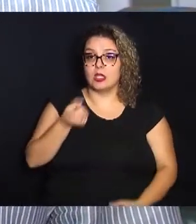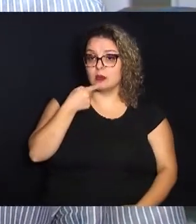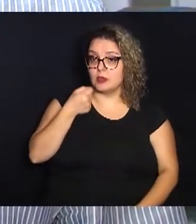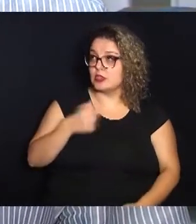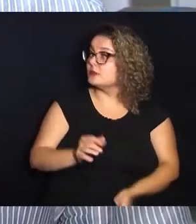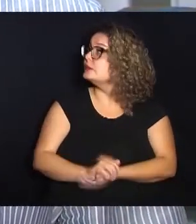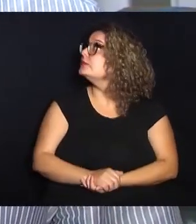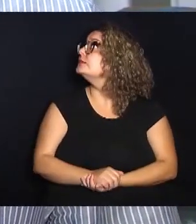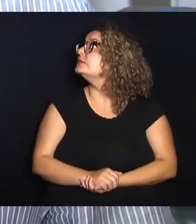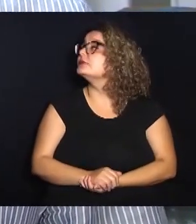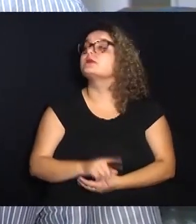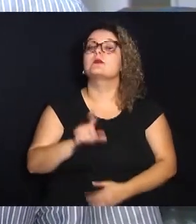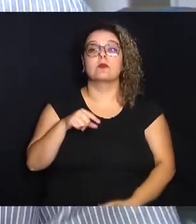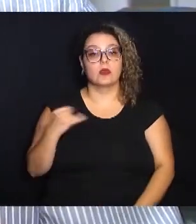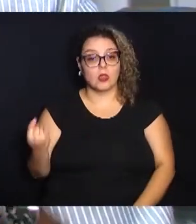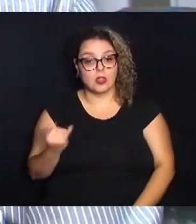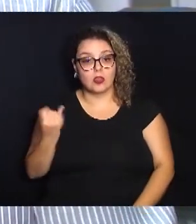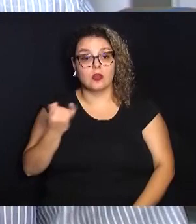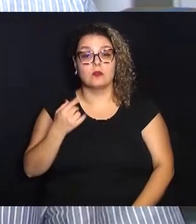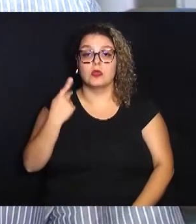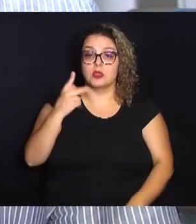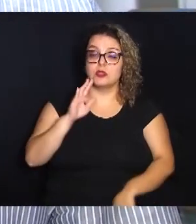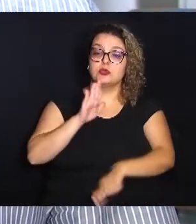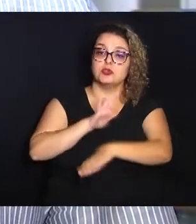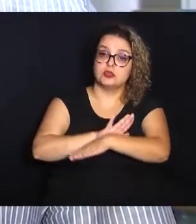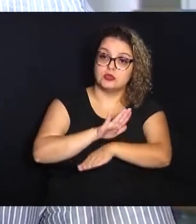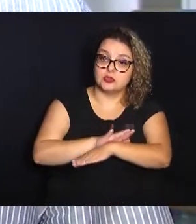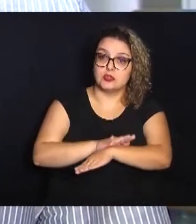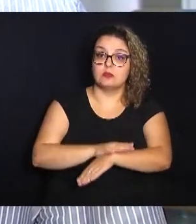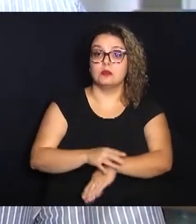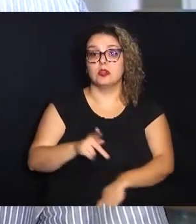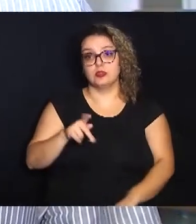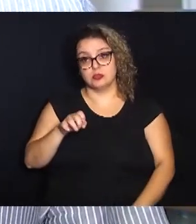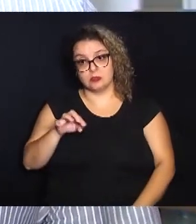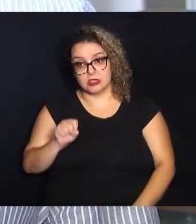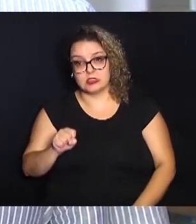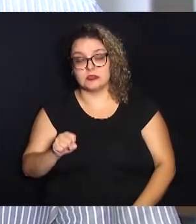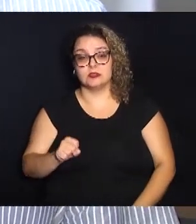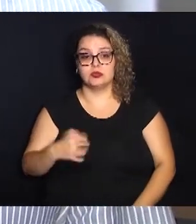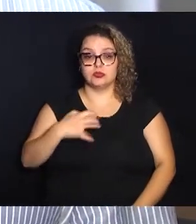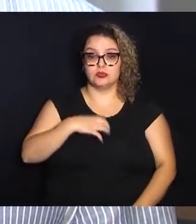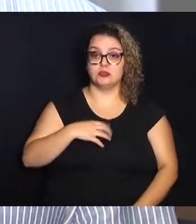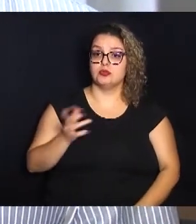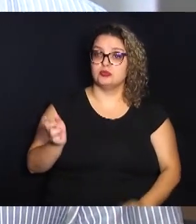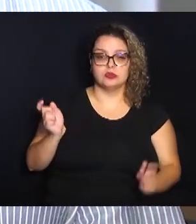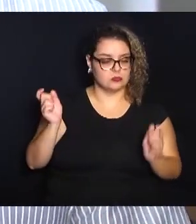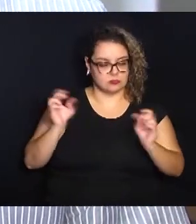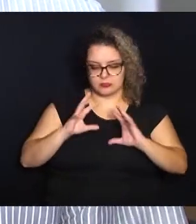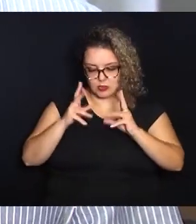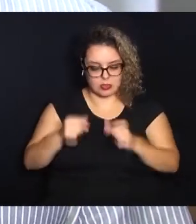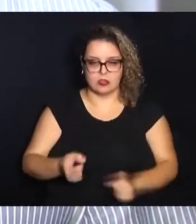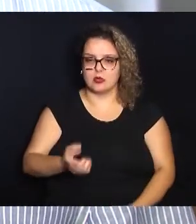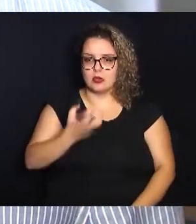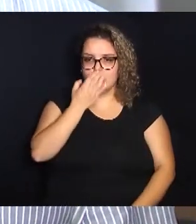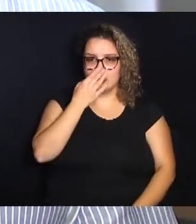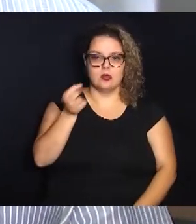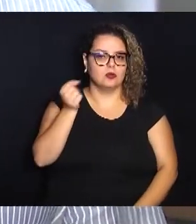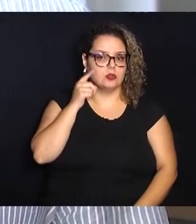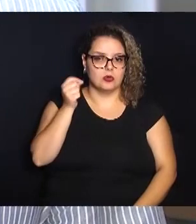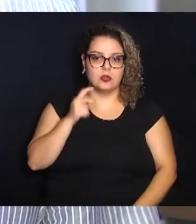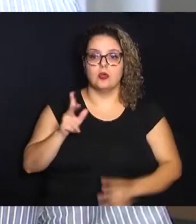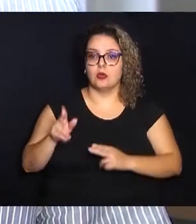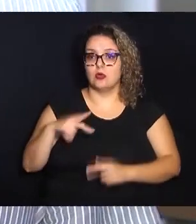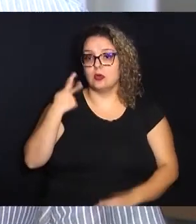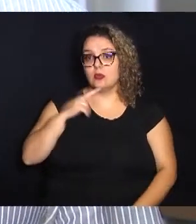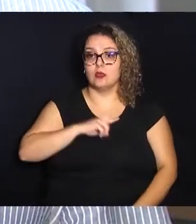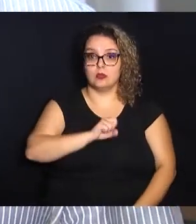medicamentos é muito importante a sua ajuda para os petes também de uma maneira geral gato cachorro como diz o vereador